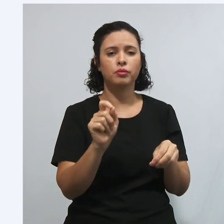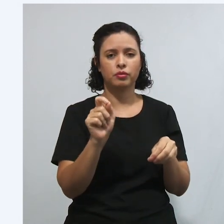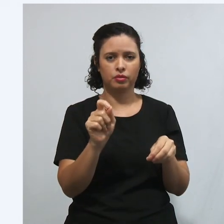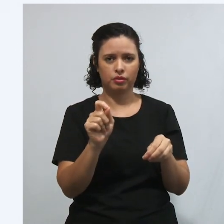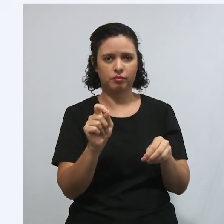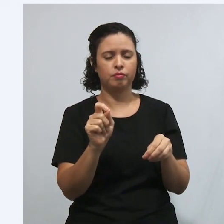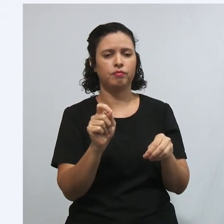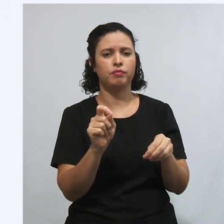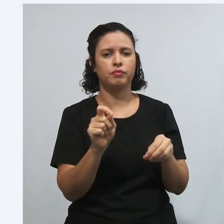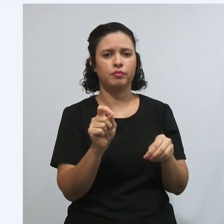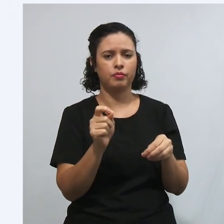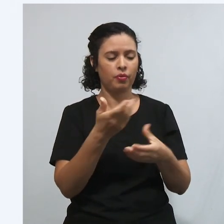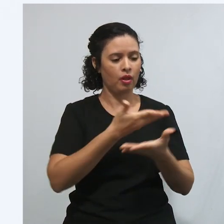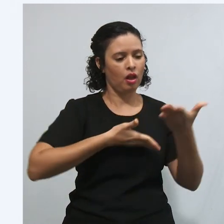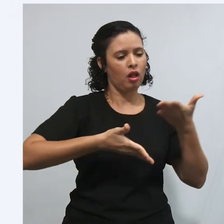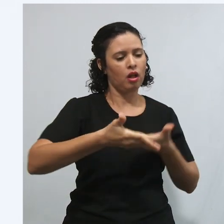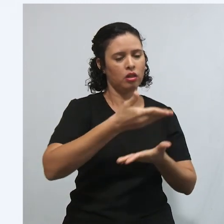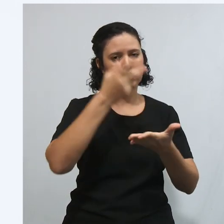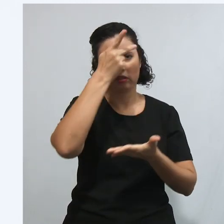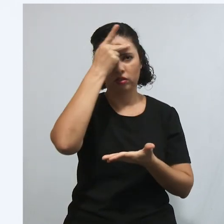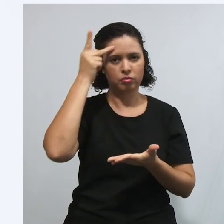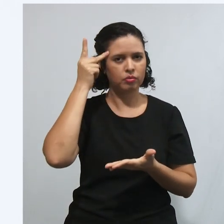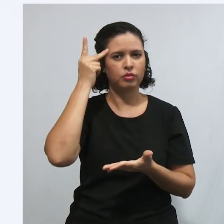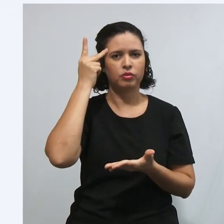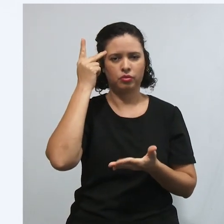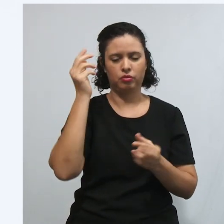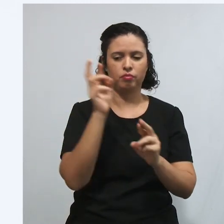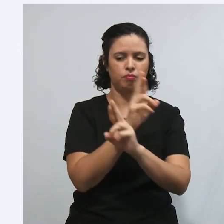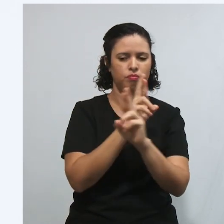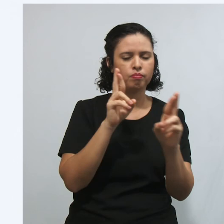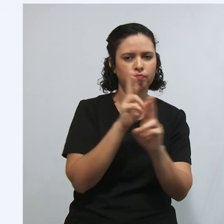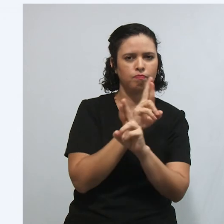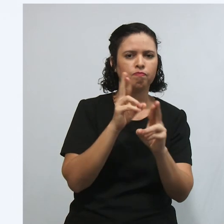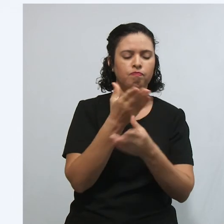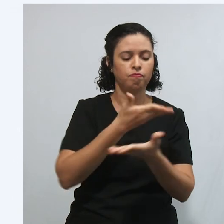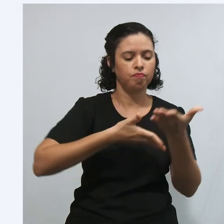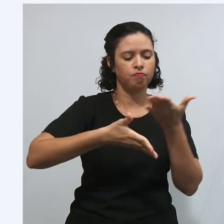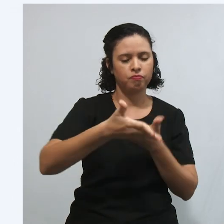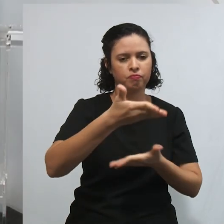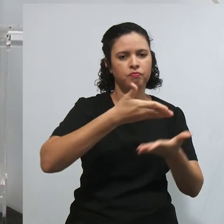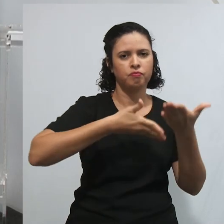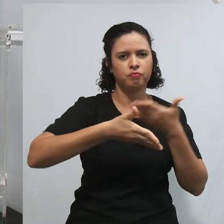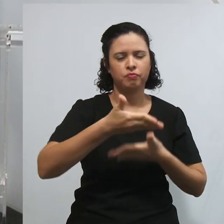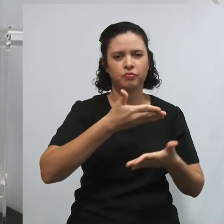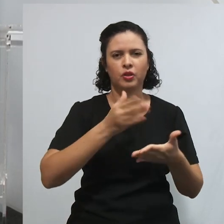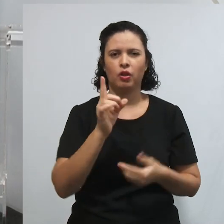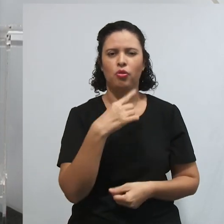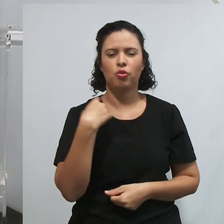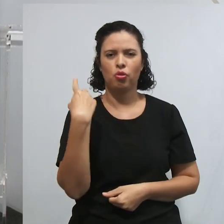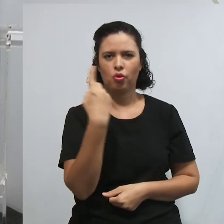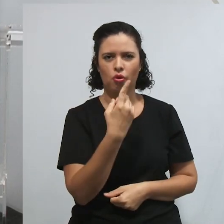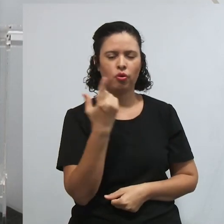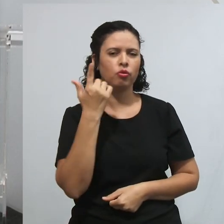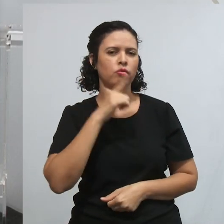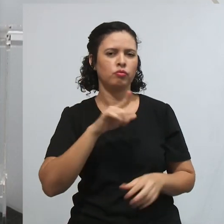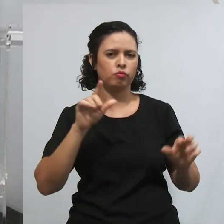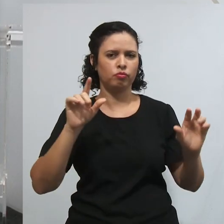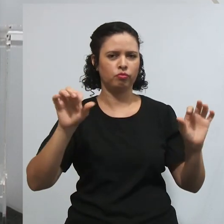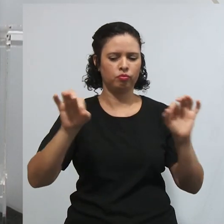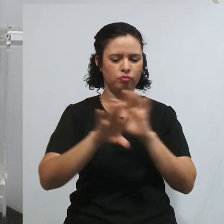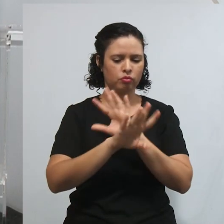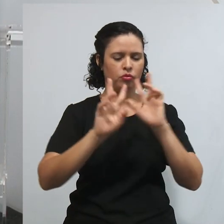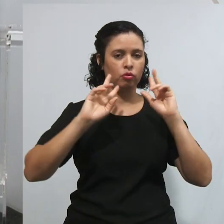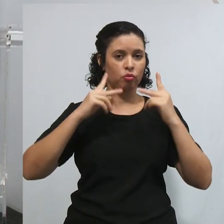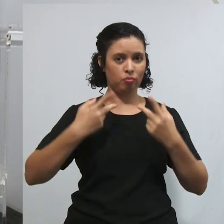relações reais entre os indivíduos. Porque, segundo a teoria histórico-cultural, essas funções, para nos tornarmos humanos, no